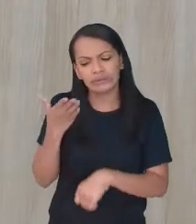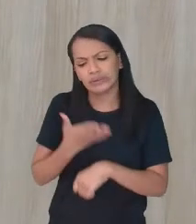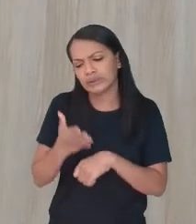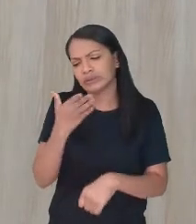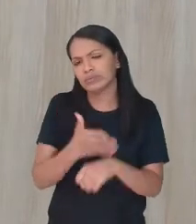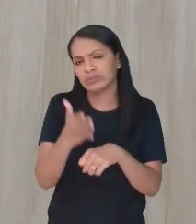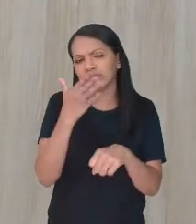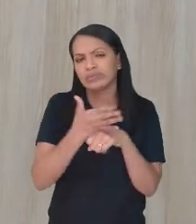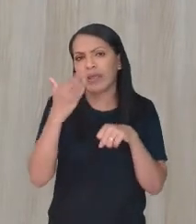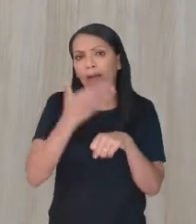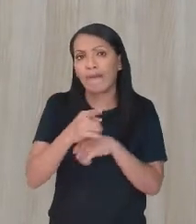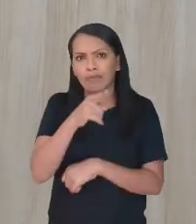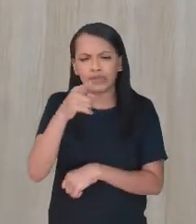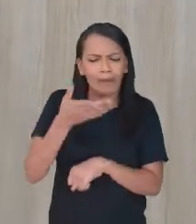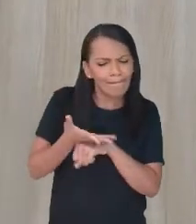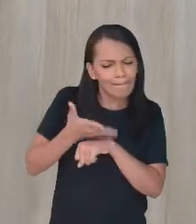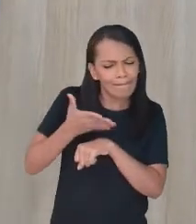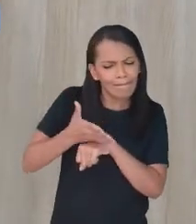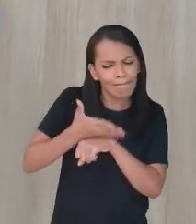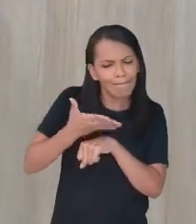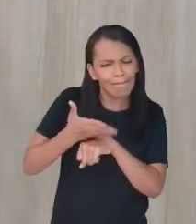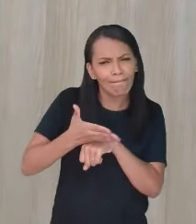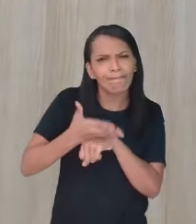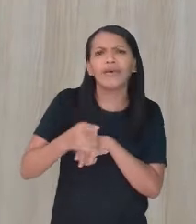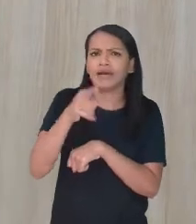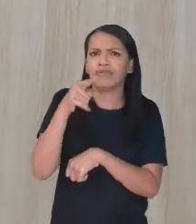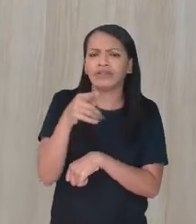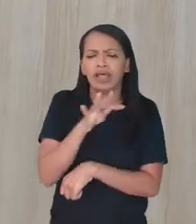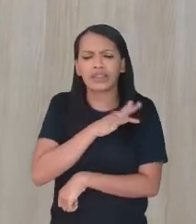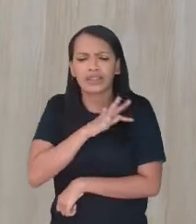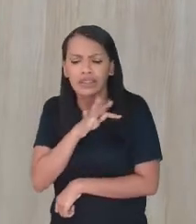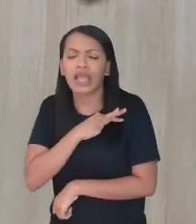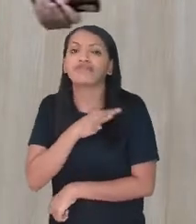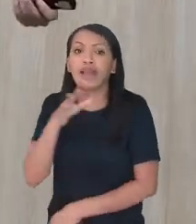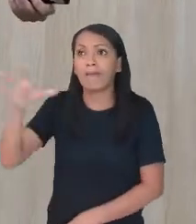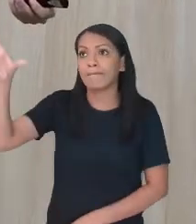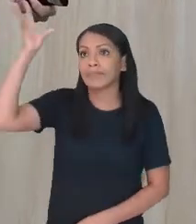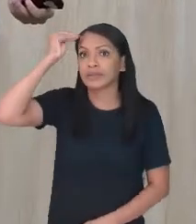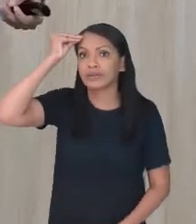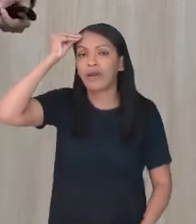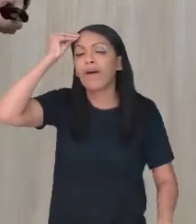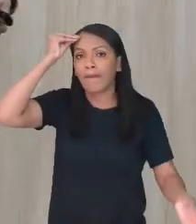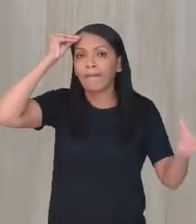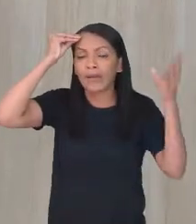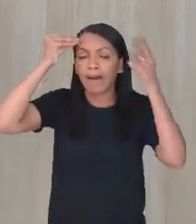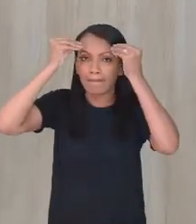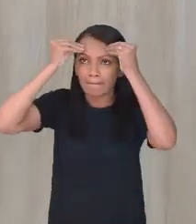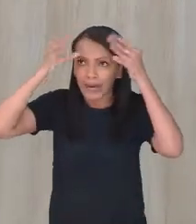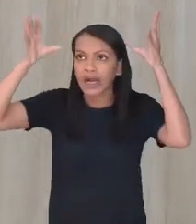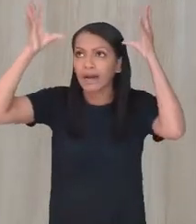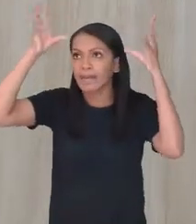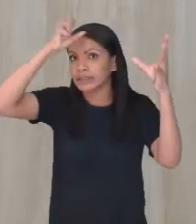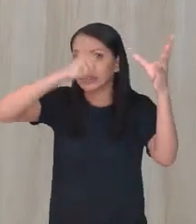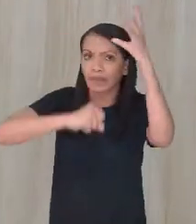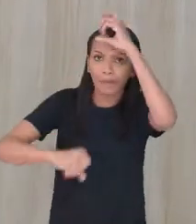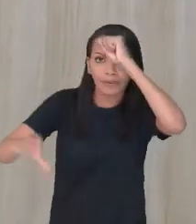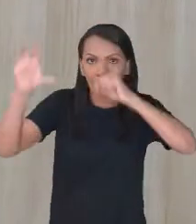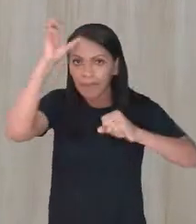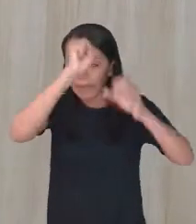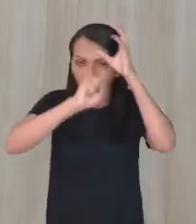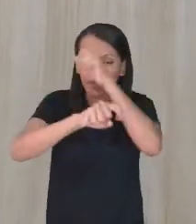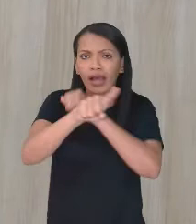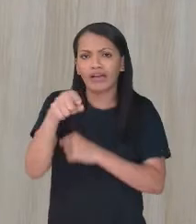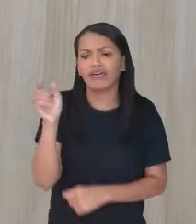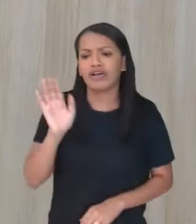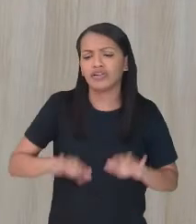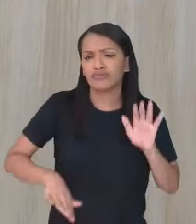pratica, mais métodos e técnicas de solução você vai encontrar. E muitas vezes, a maior dificuldade